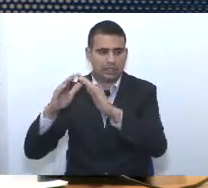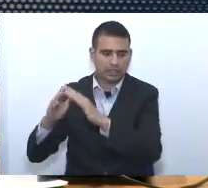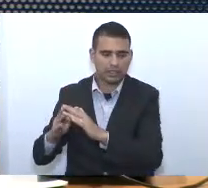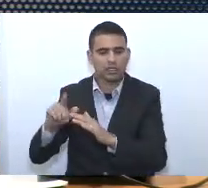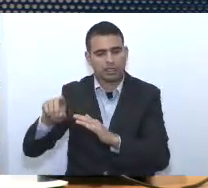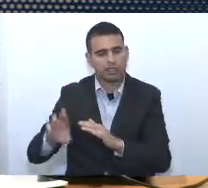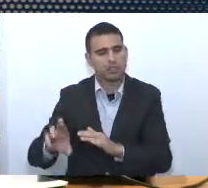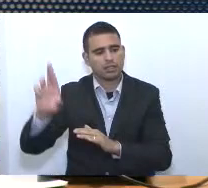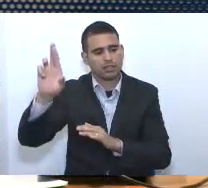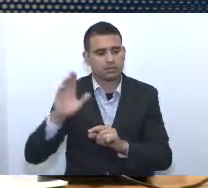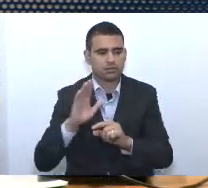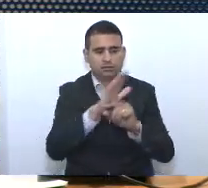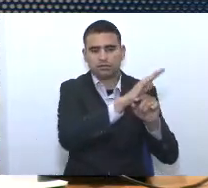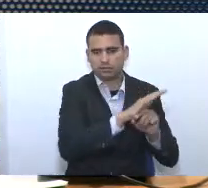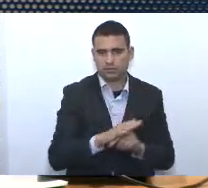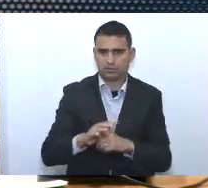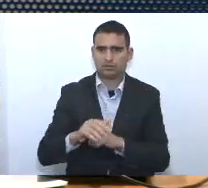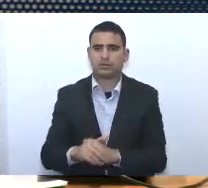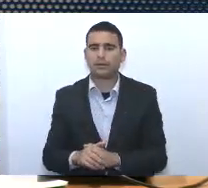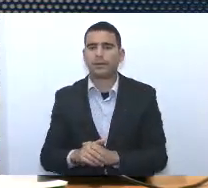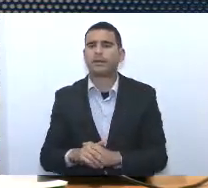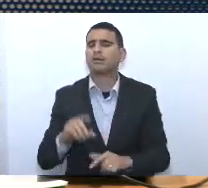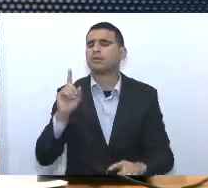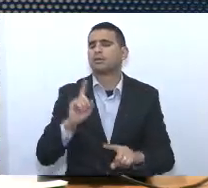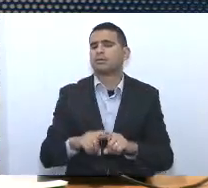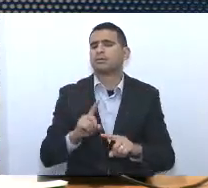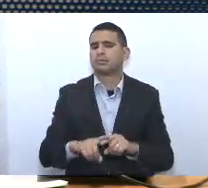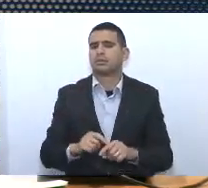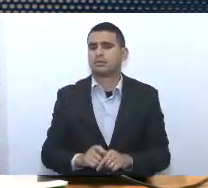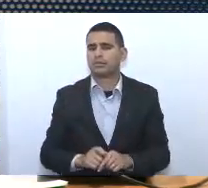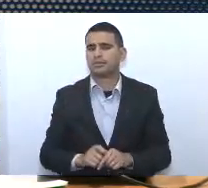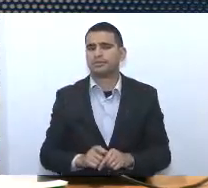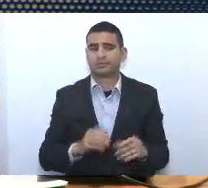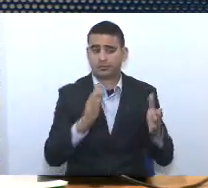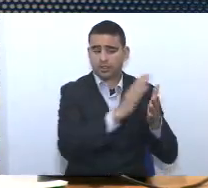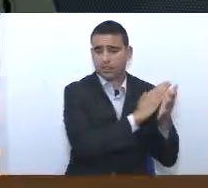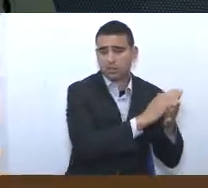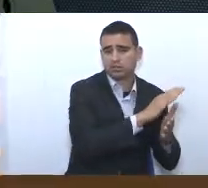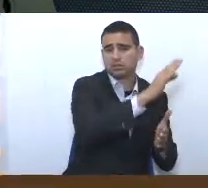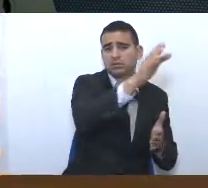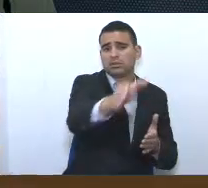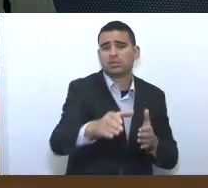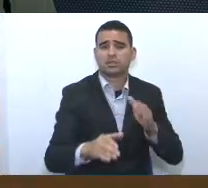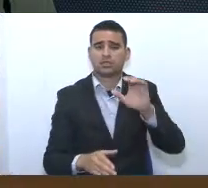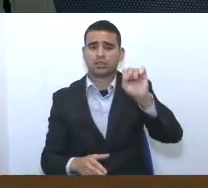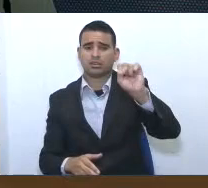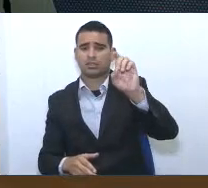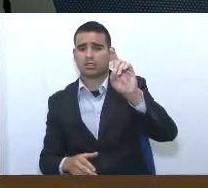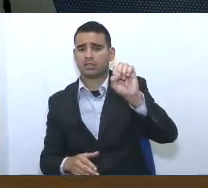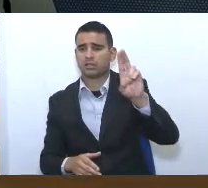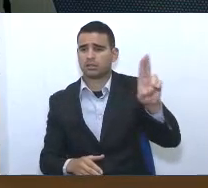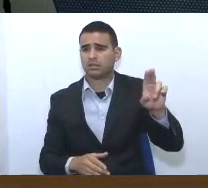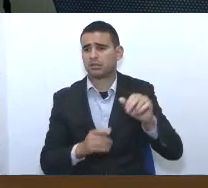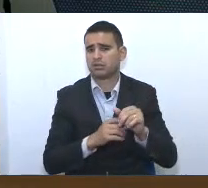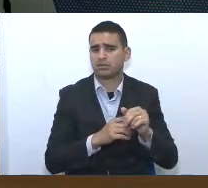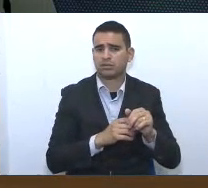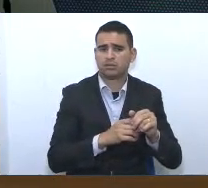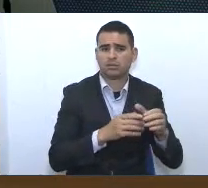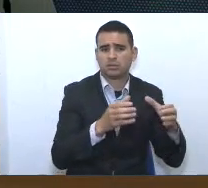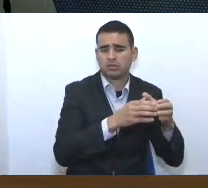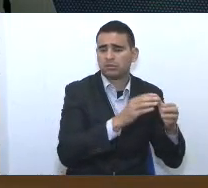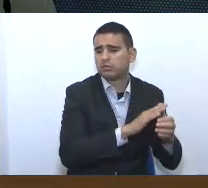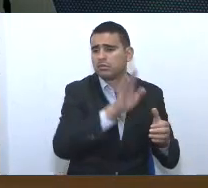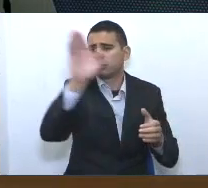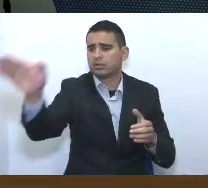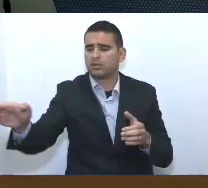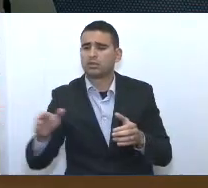quê? Porque uma parte procurava a SDU, outra parte procurava a Secretaria de Habitação, outra